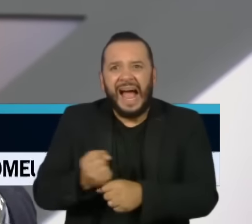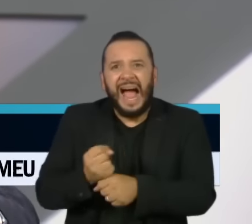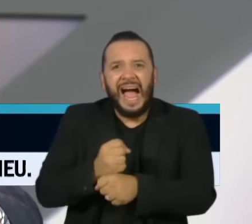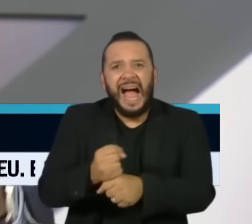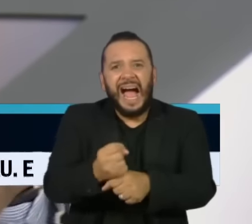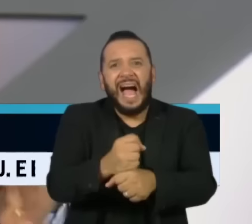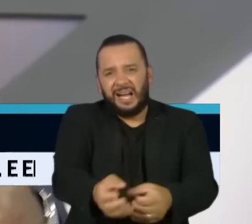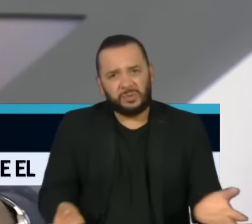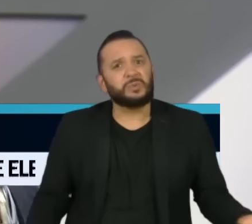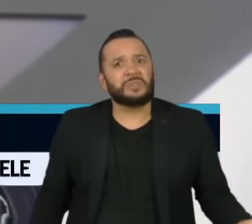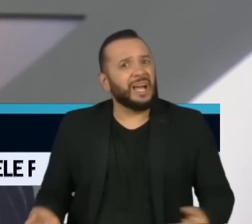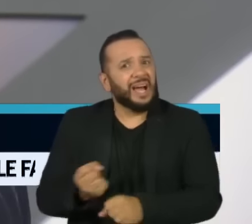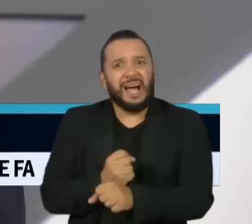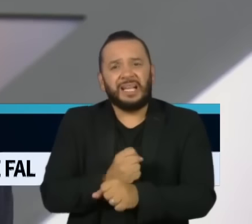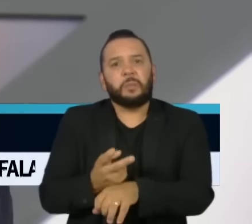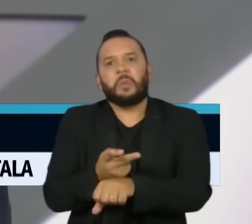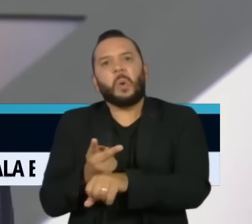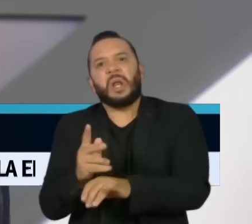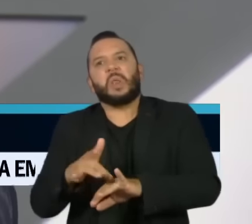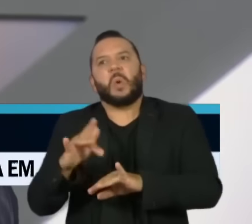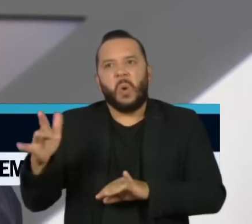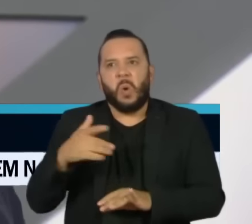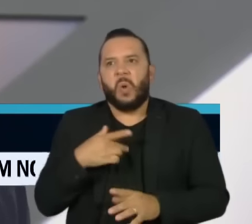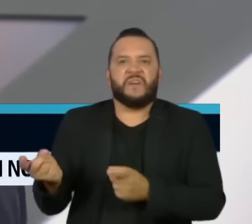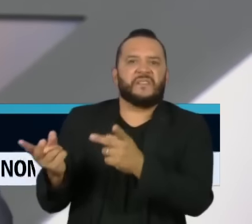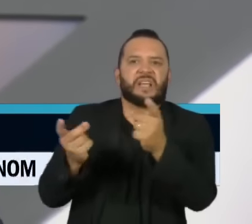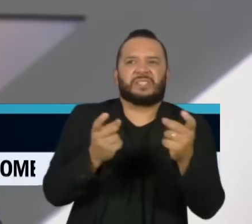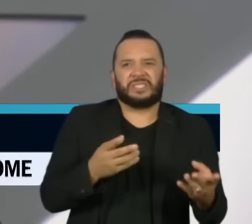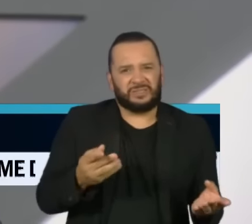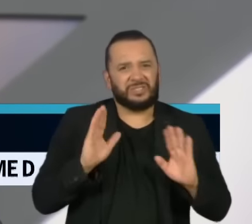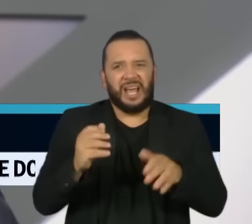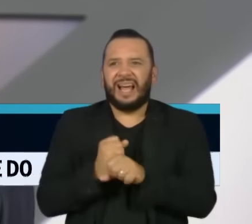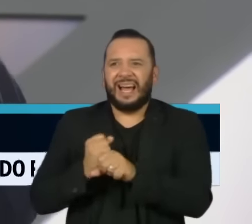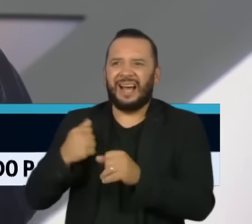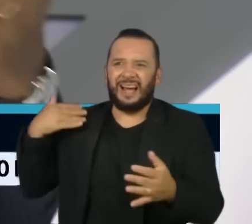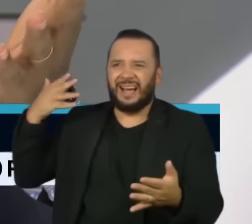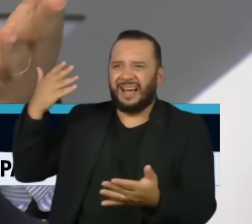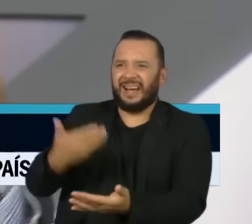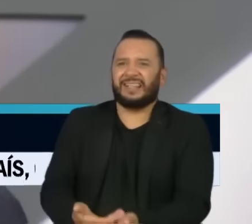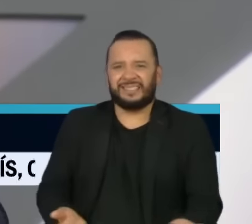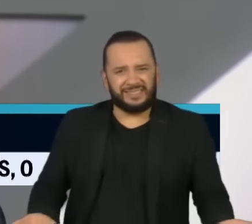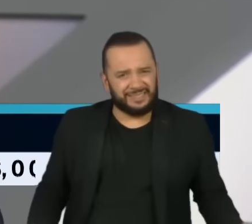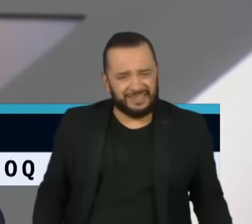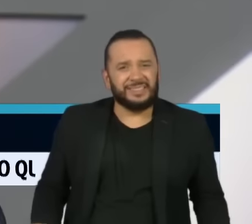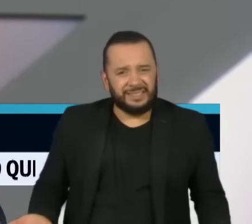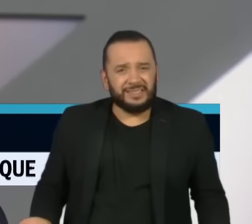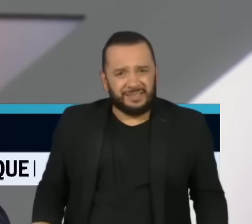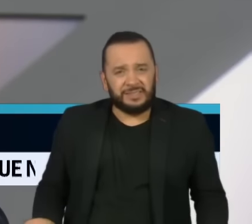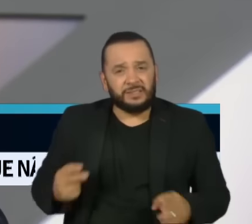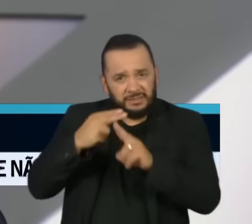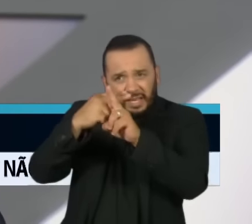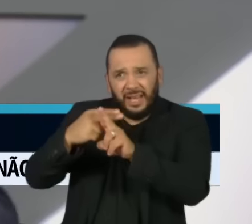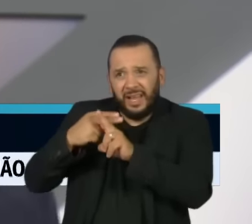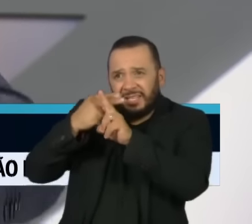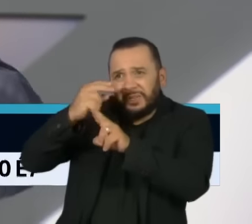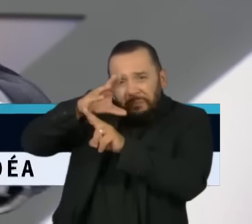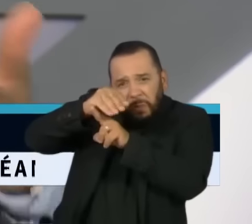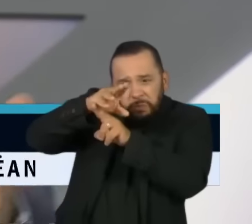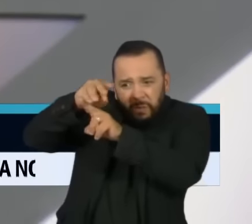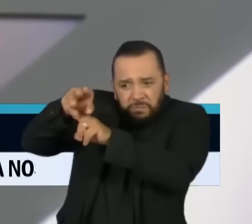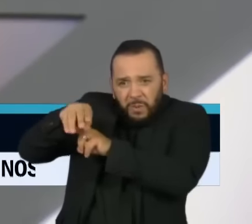O ouro está sendo retirado e vendido contrabandeado há séculos, né? Aos olhos dos nossos satélites militares,